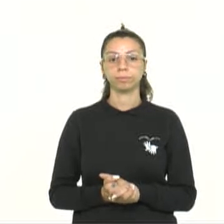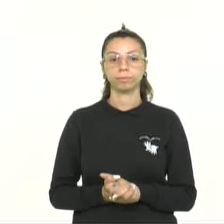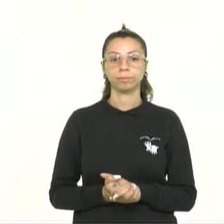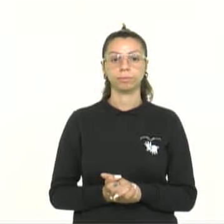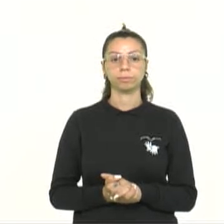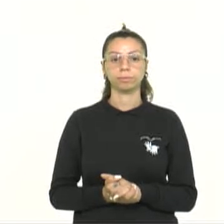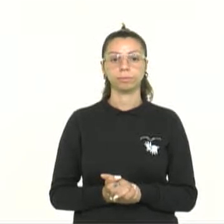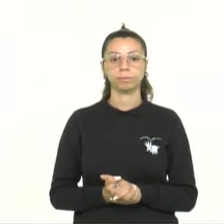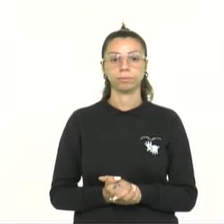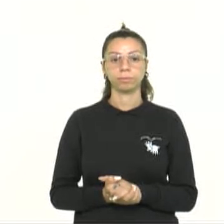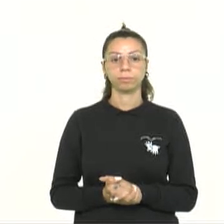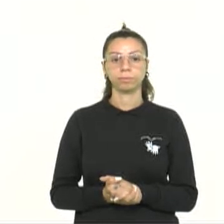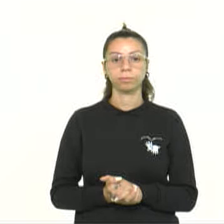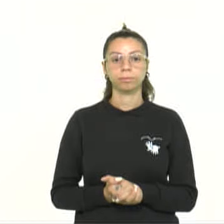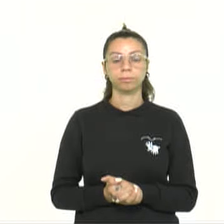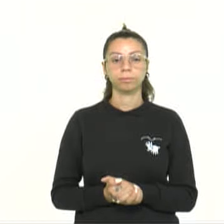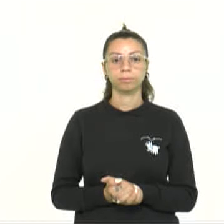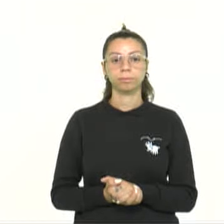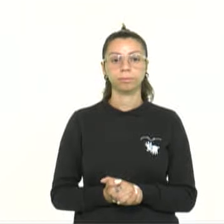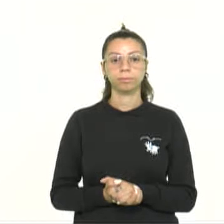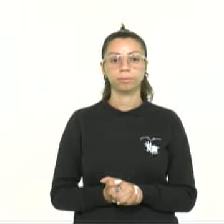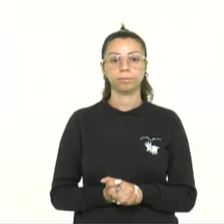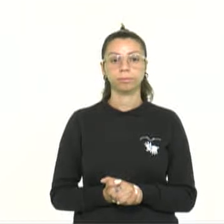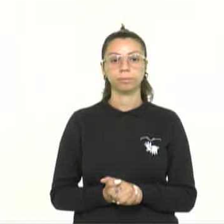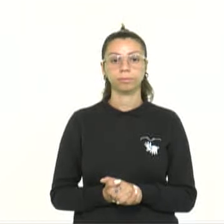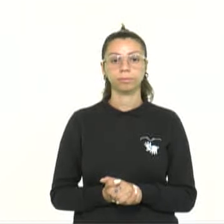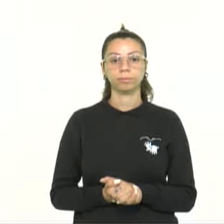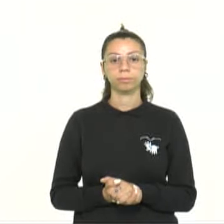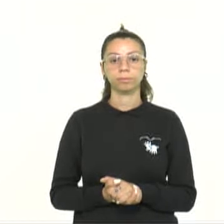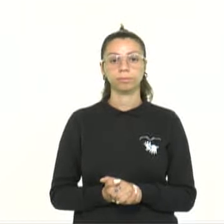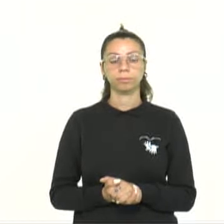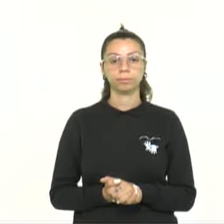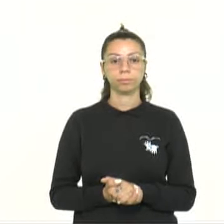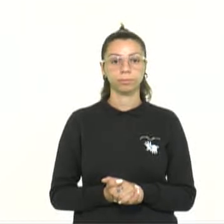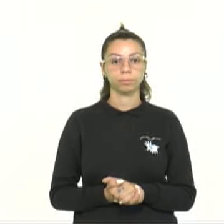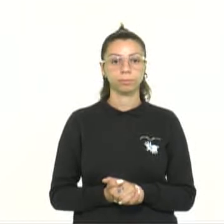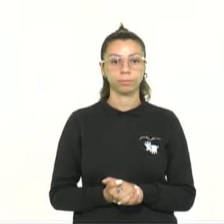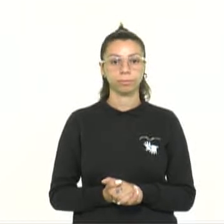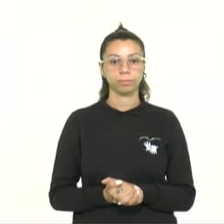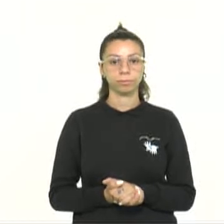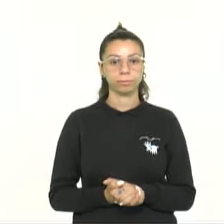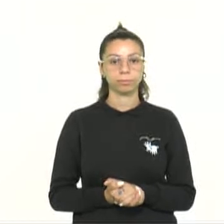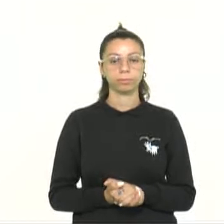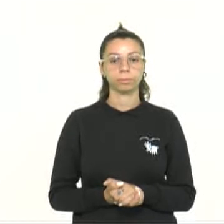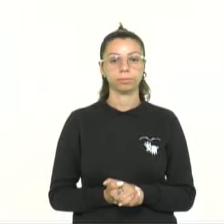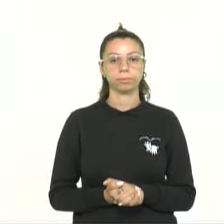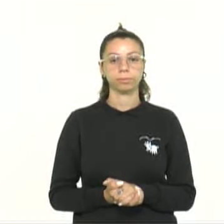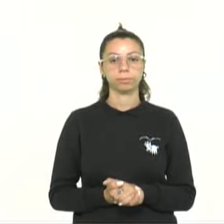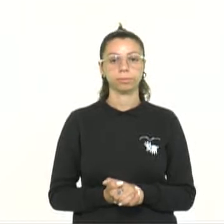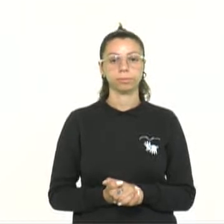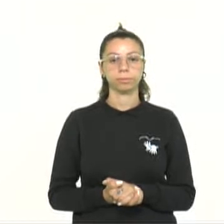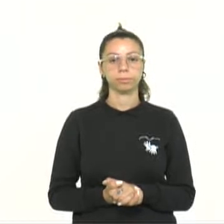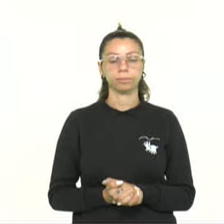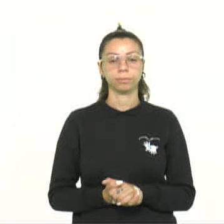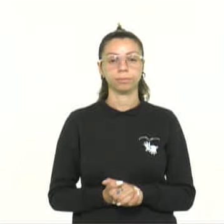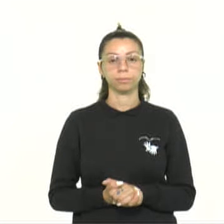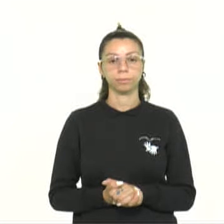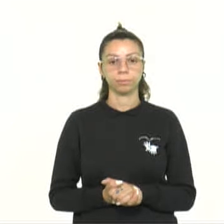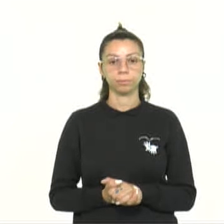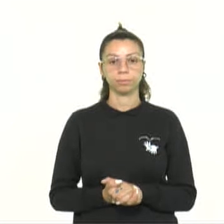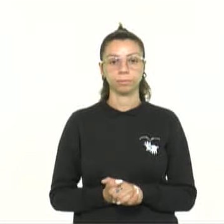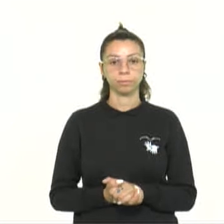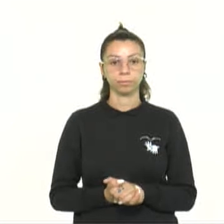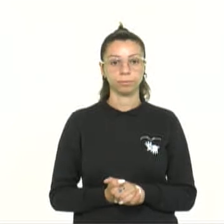tentar fazer que ele que as leia ou veja atue de maneira a respeitar, por exemplo, o direito de